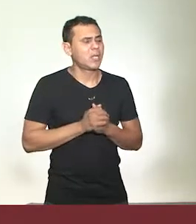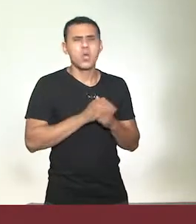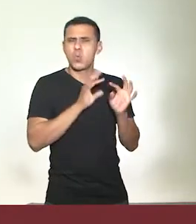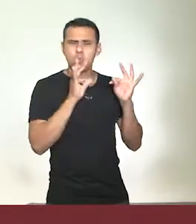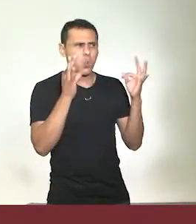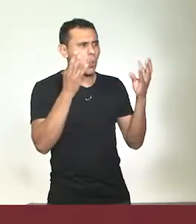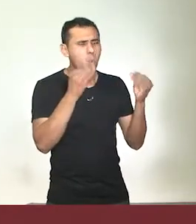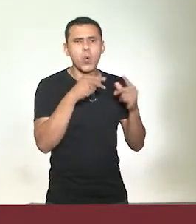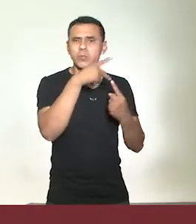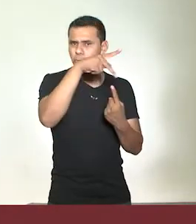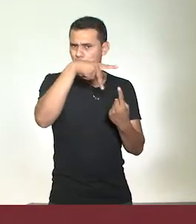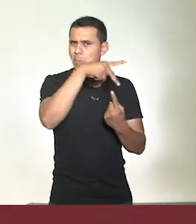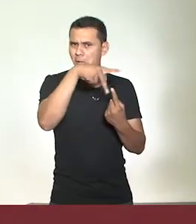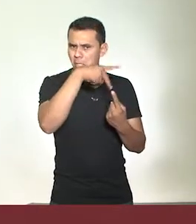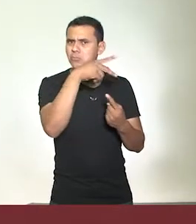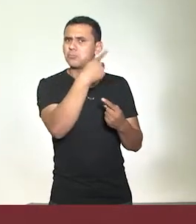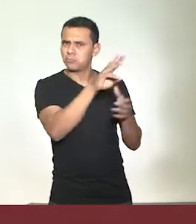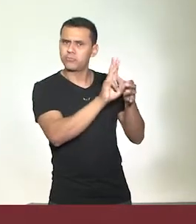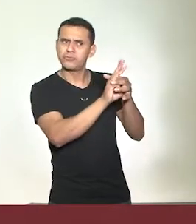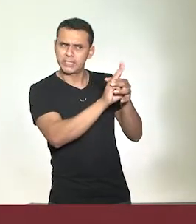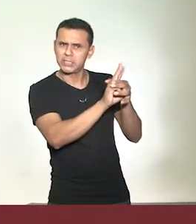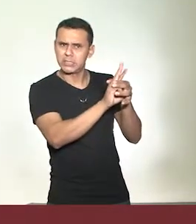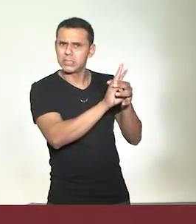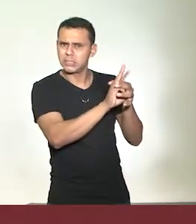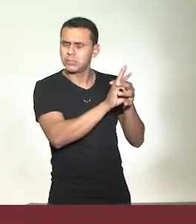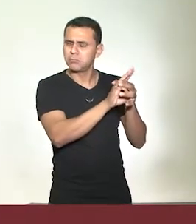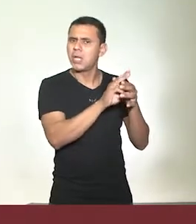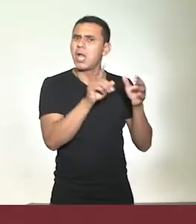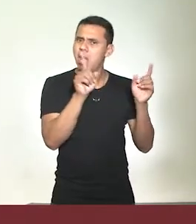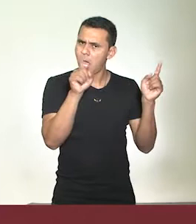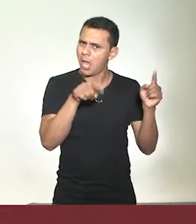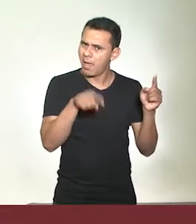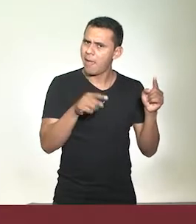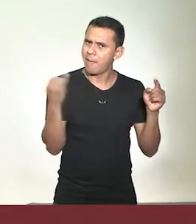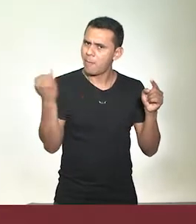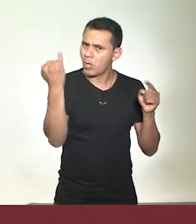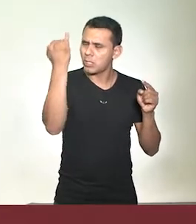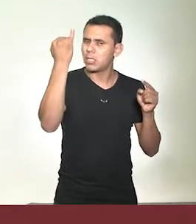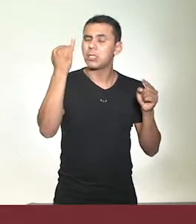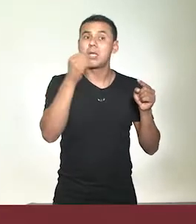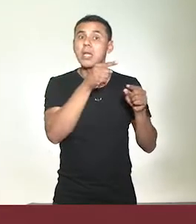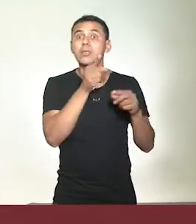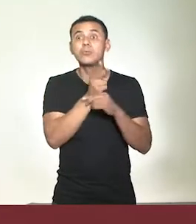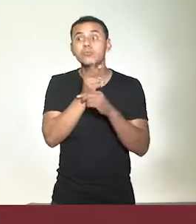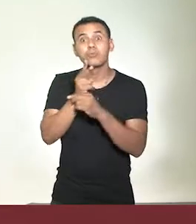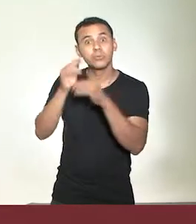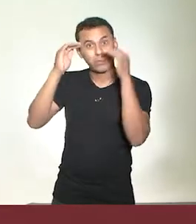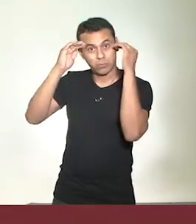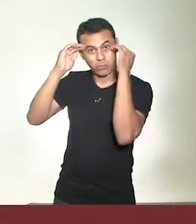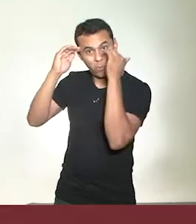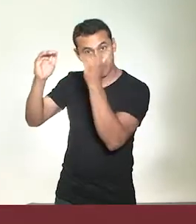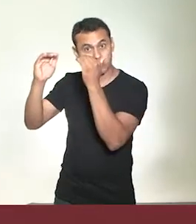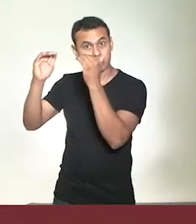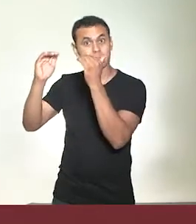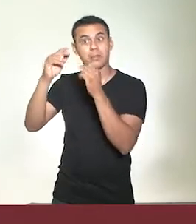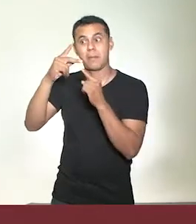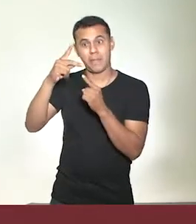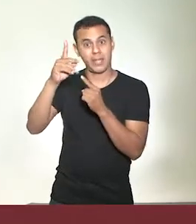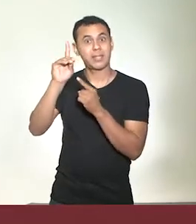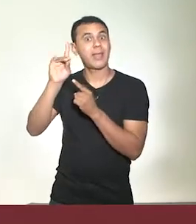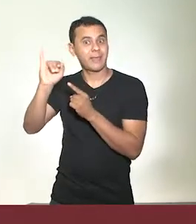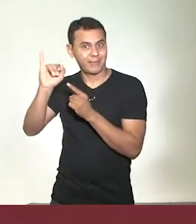planos da universidade é o que nós temos estamos pretendendo é que eles obedeçam sejam